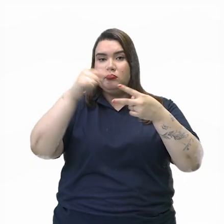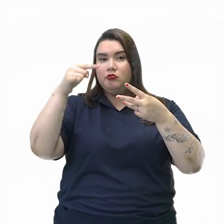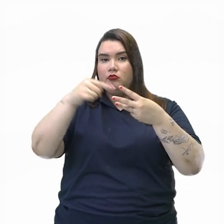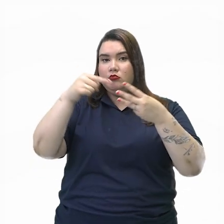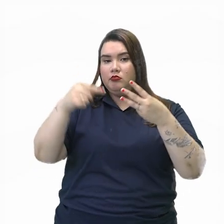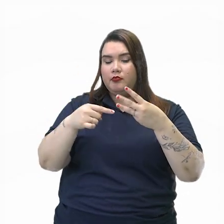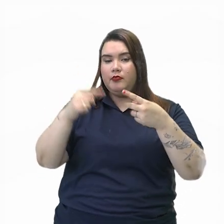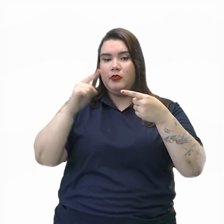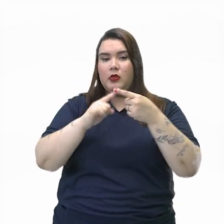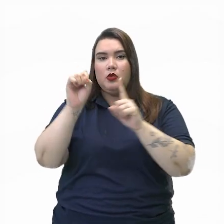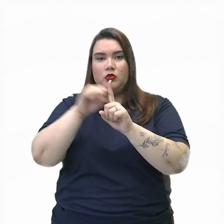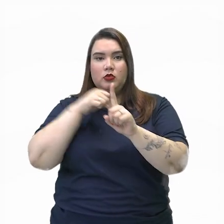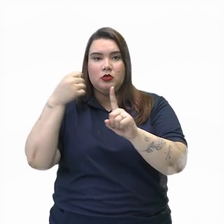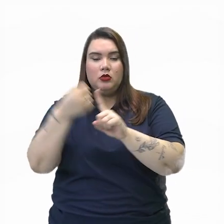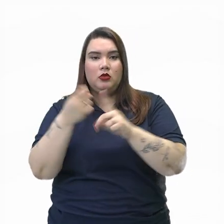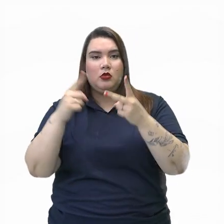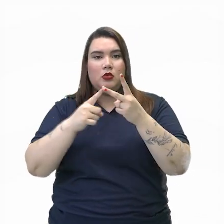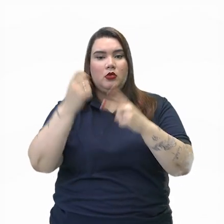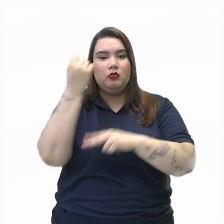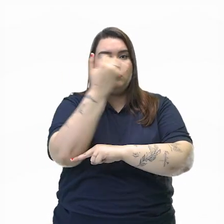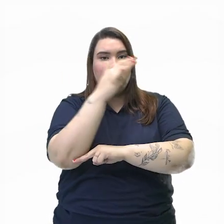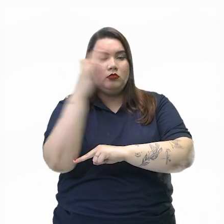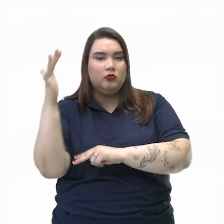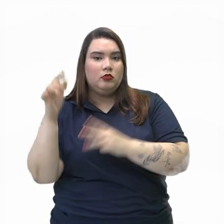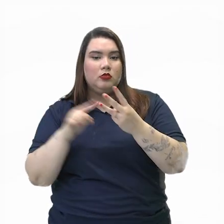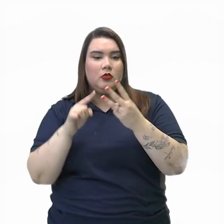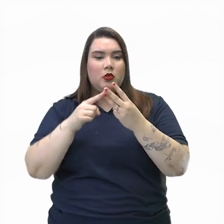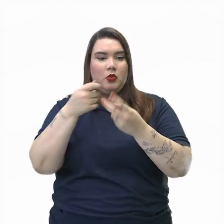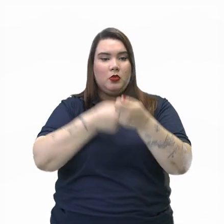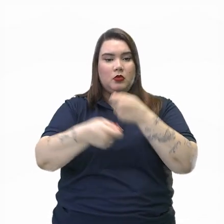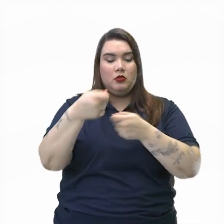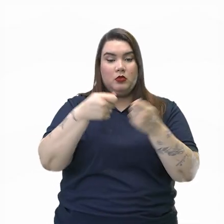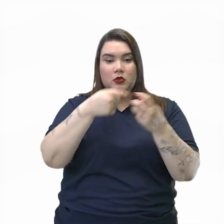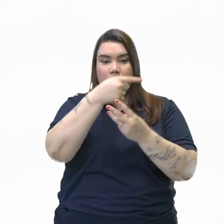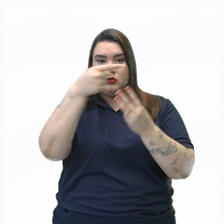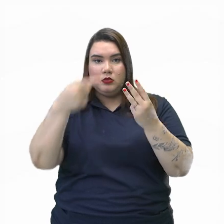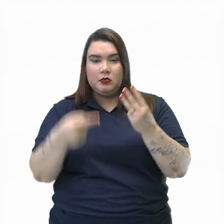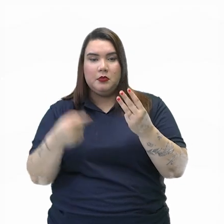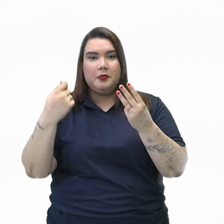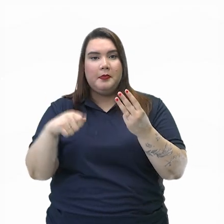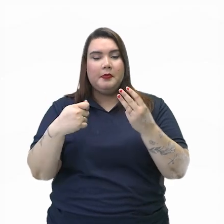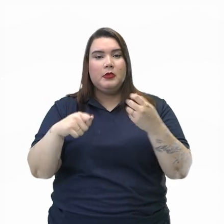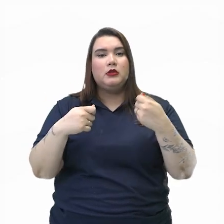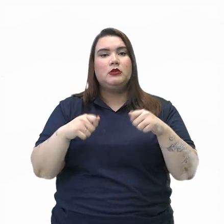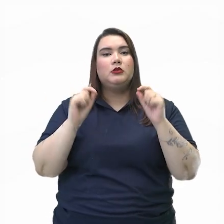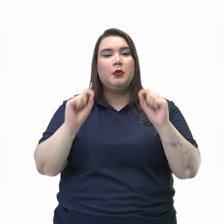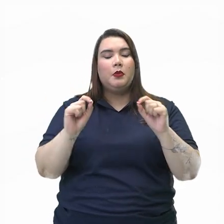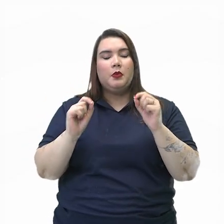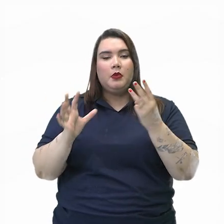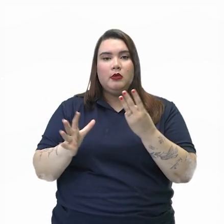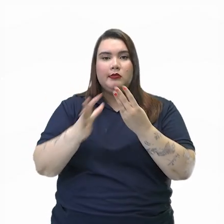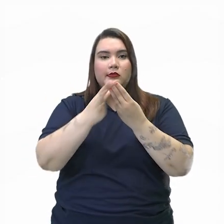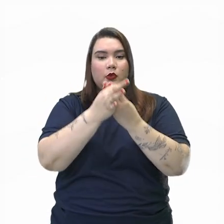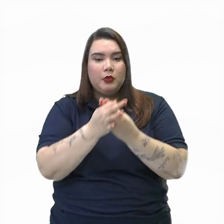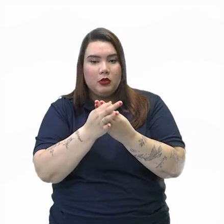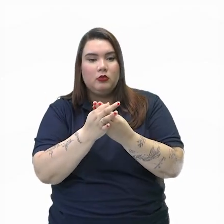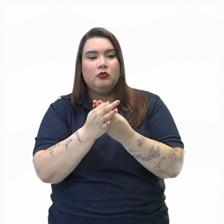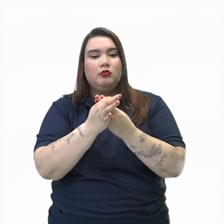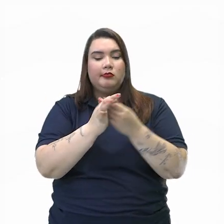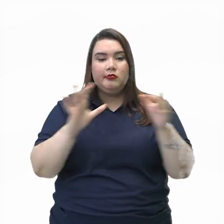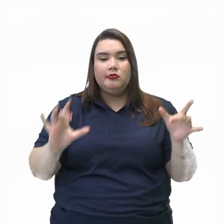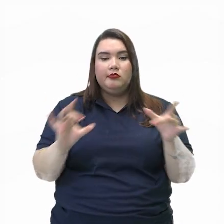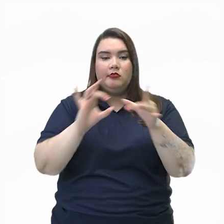3 princípios, o social, o ambiental e o econômico. E esses 3 fatores, eles